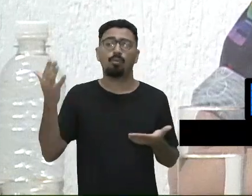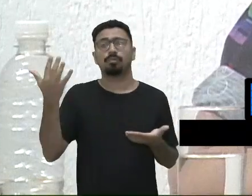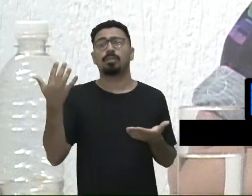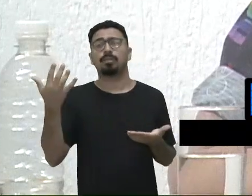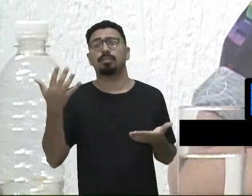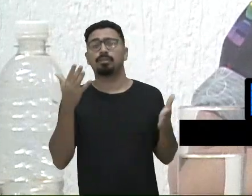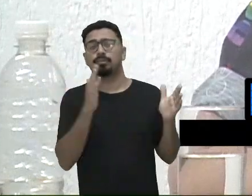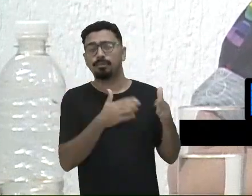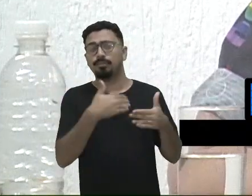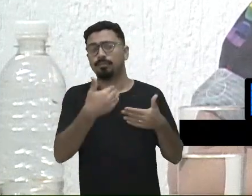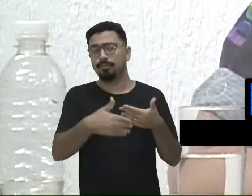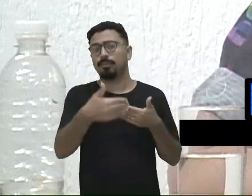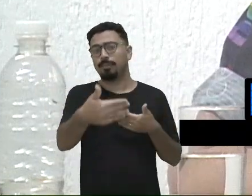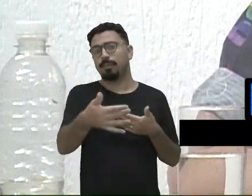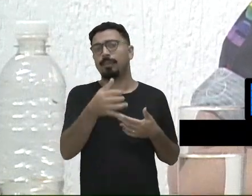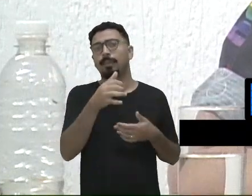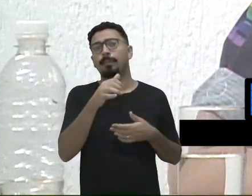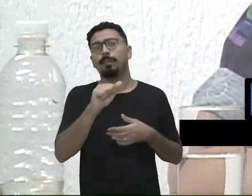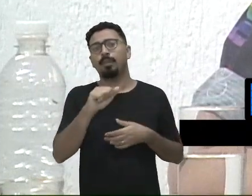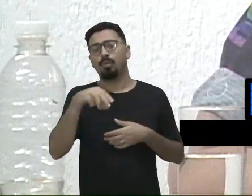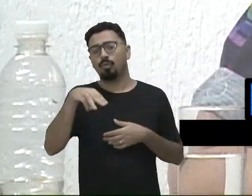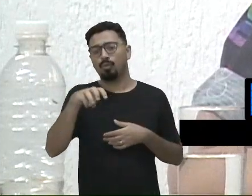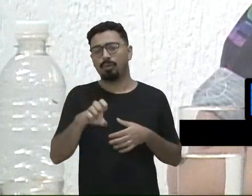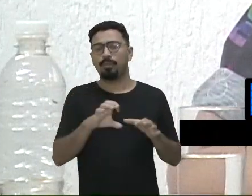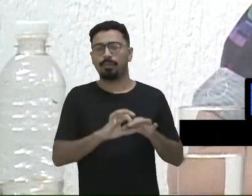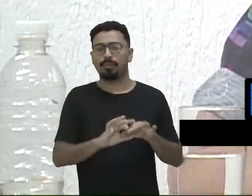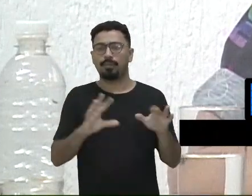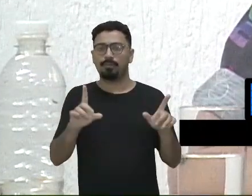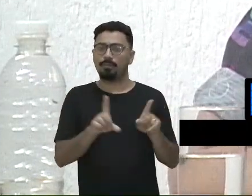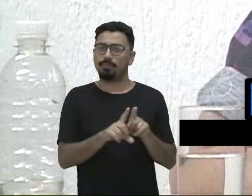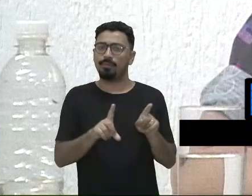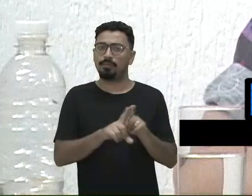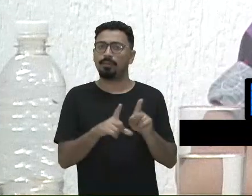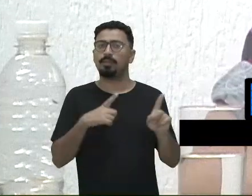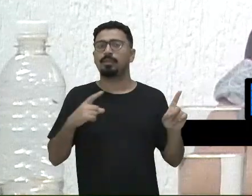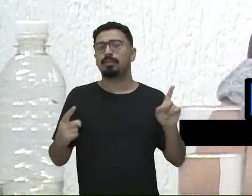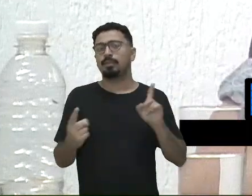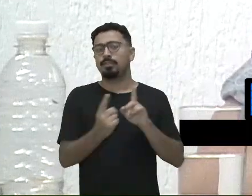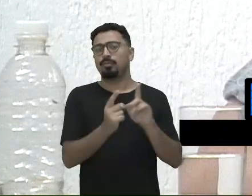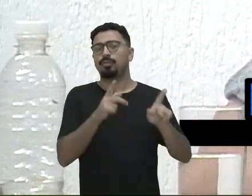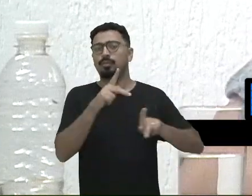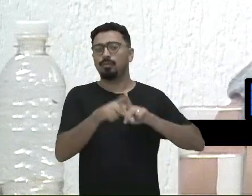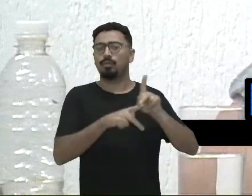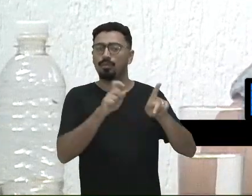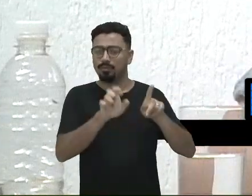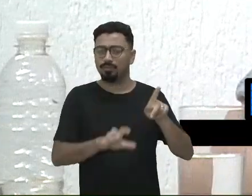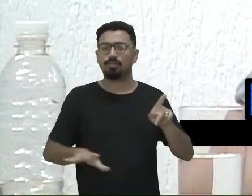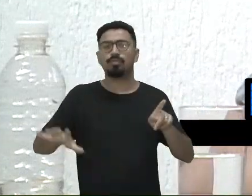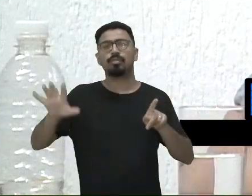sistemática. O AME, porém, está aberto ao atendimento da população